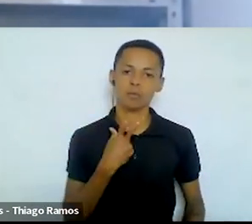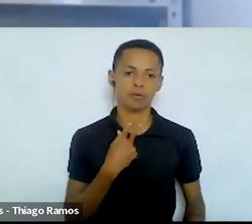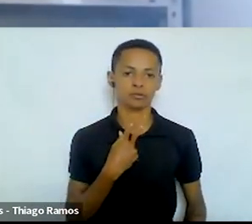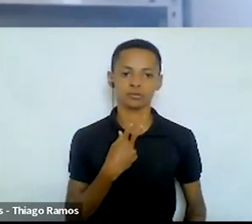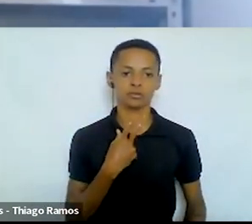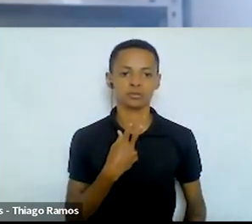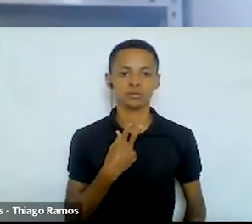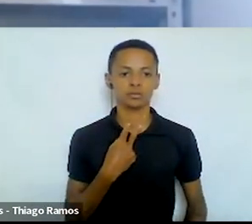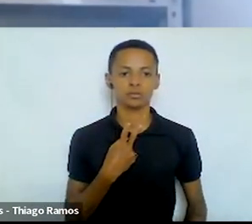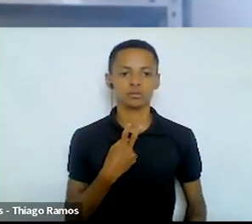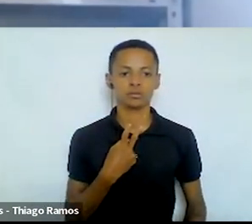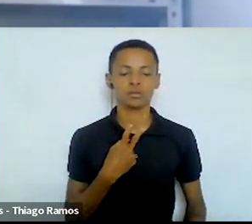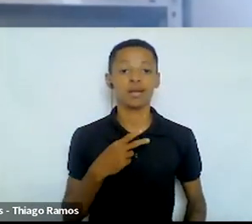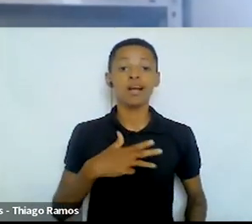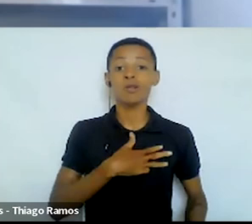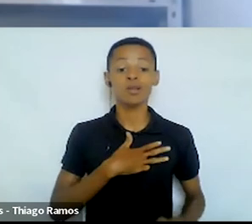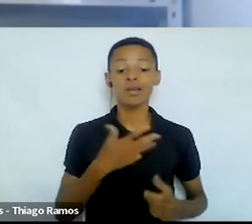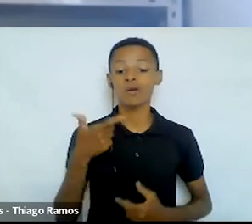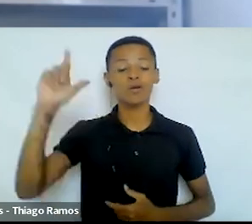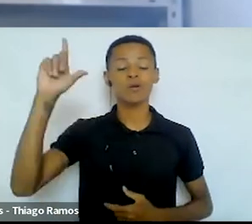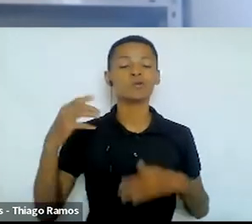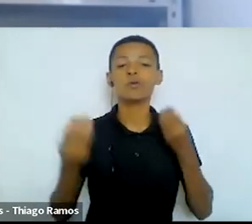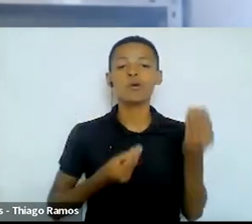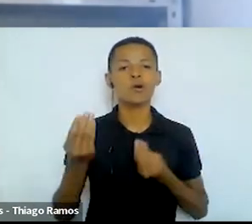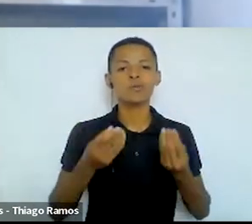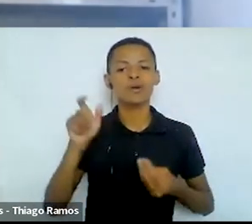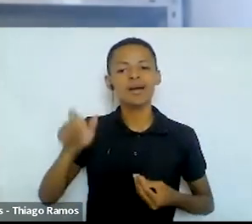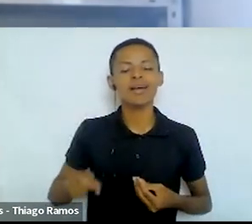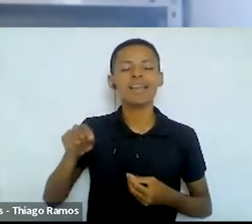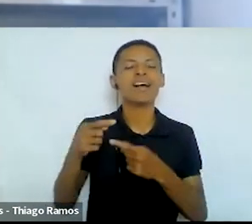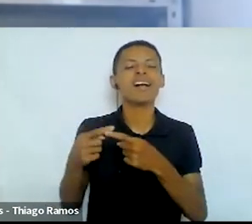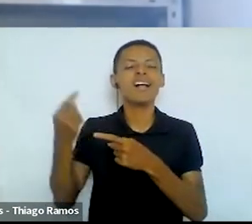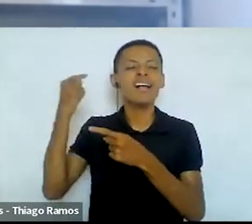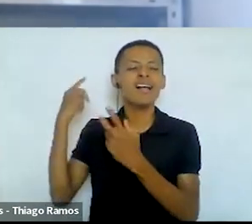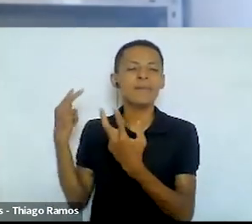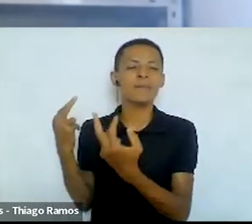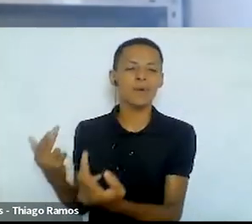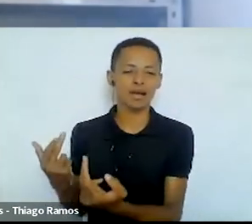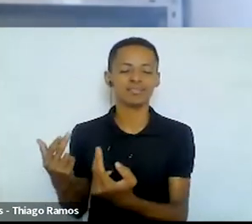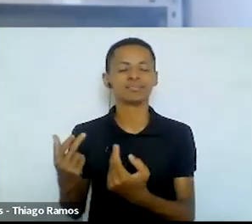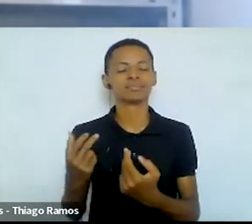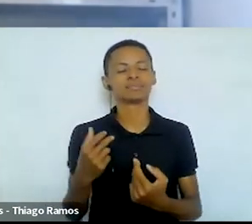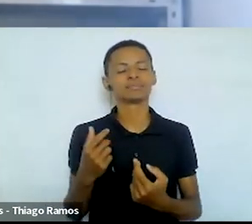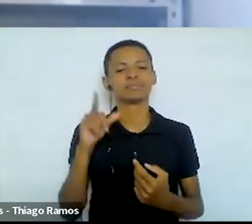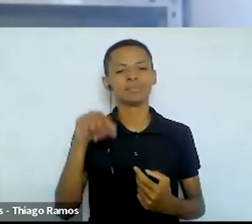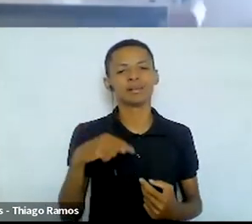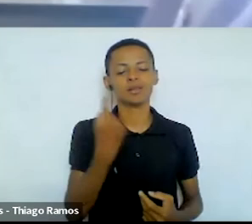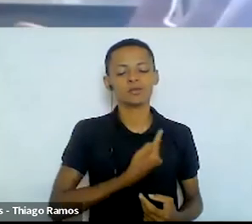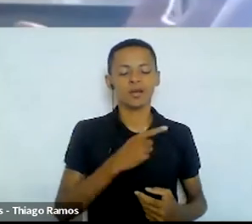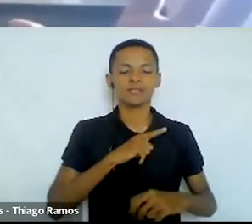porque o mundo é outro. Então, qual é a maneira de impedir que Lula se repita? Qual é a maneira da gente colocar nossa